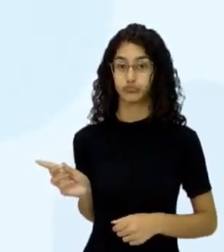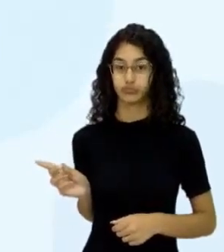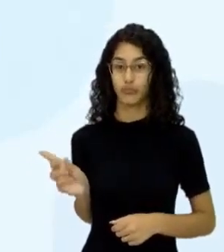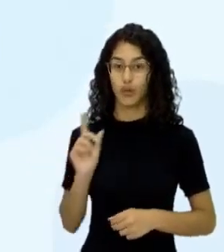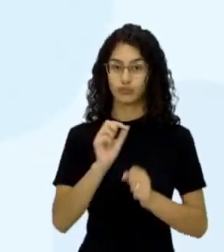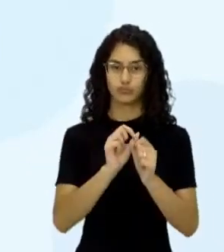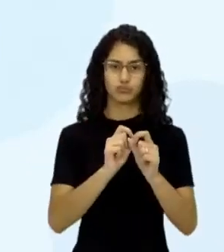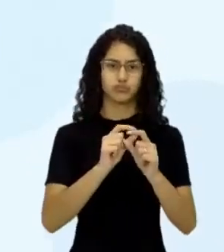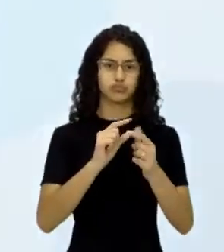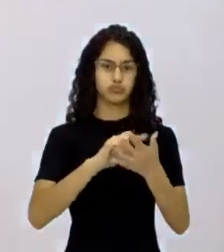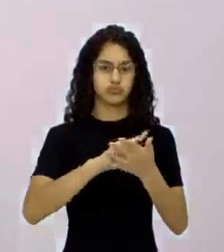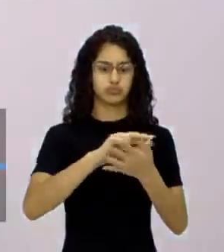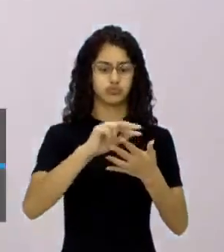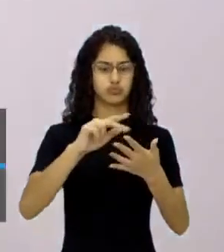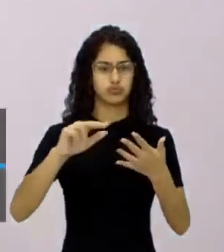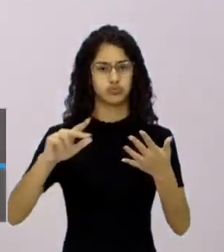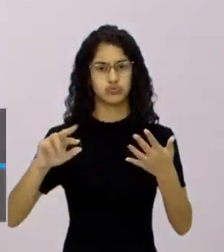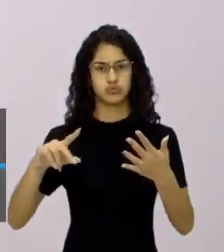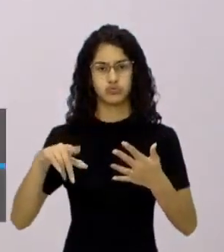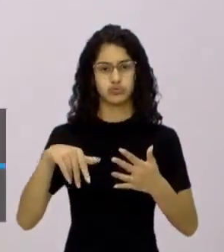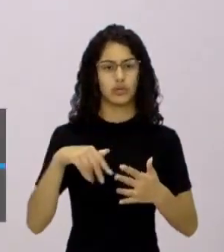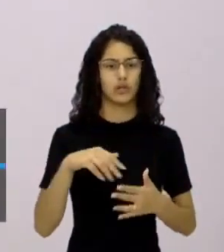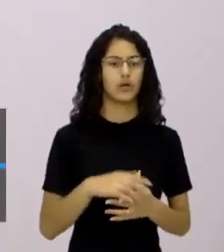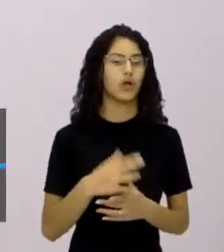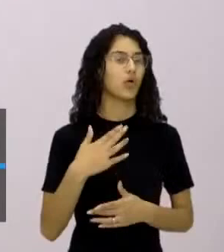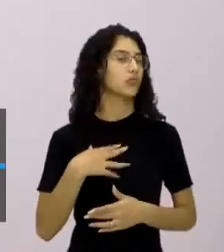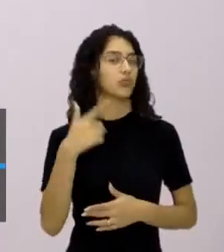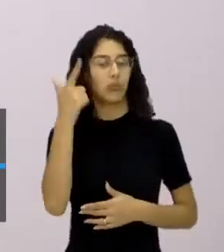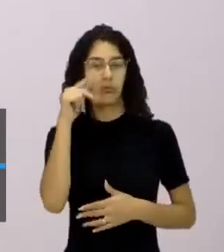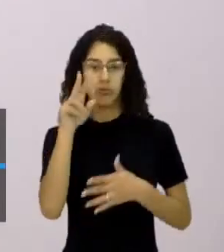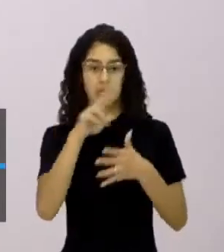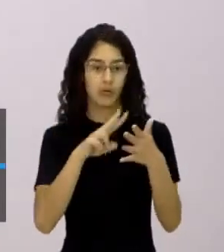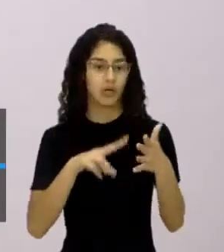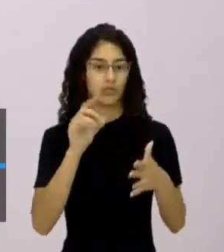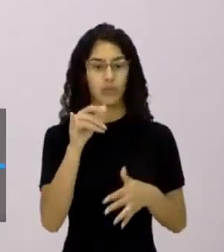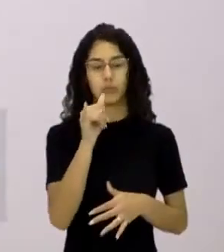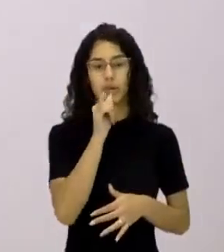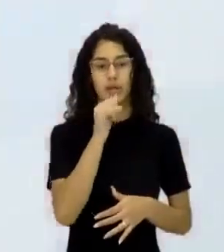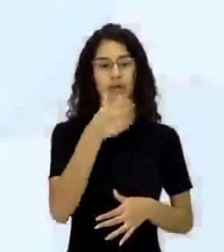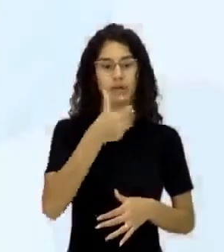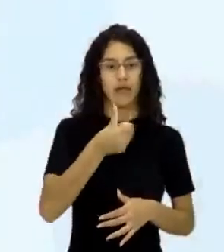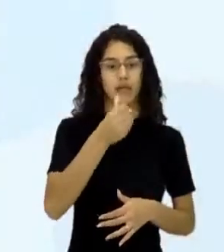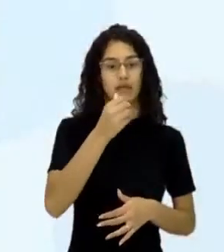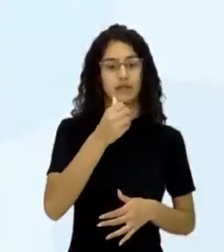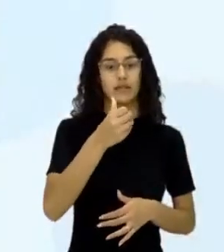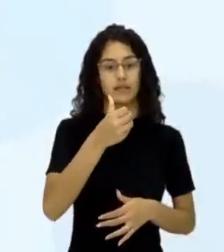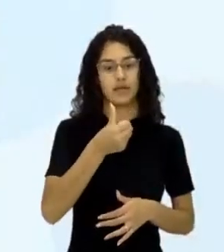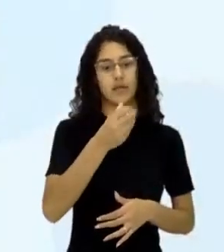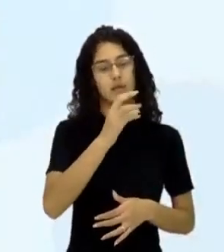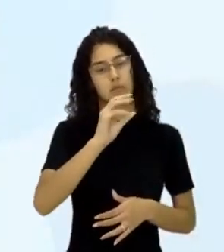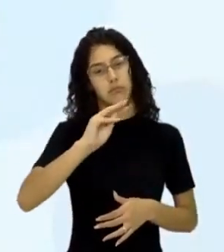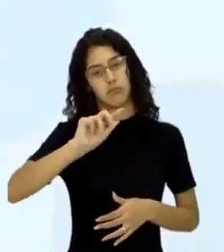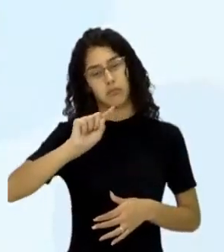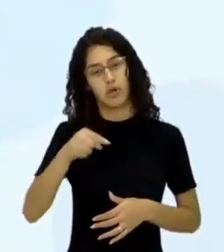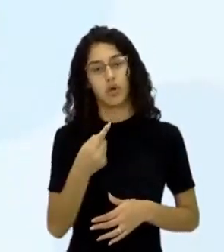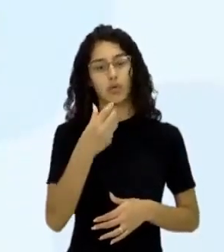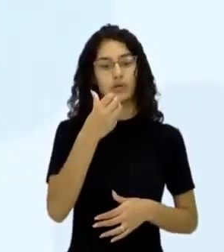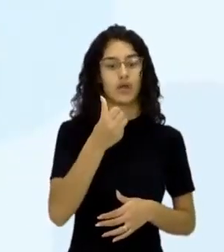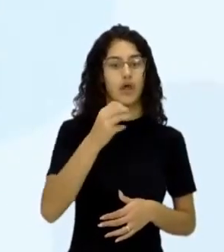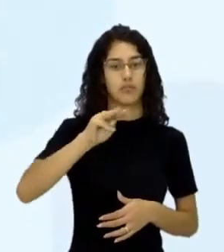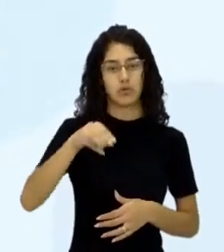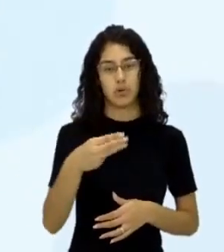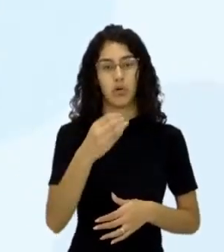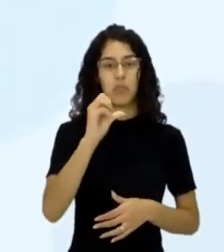número muito grande que a gente não consegue nem ler, né? Eu pelo menos só consigo ler, por exemplo, 6 mil, né? 6